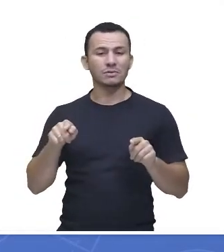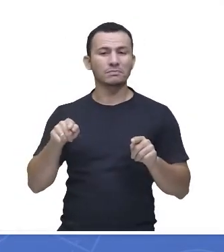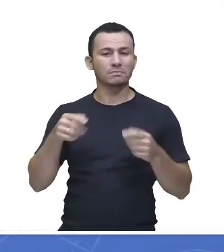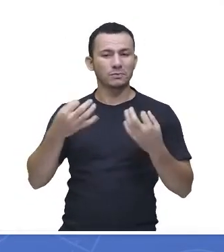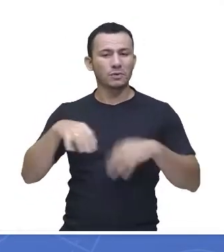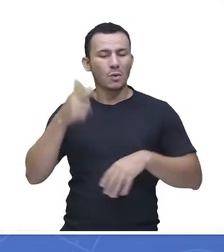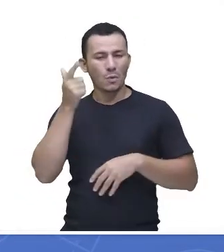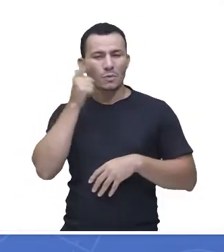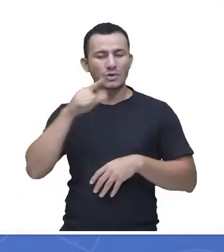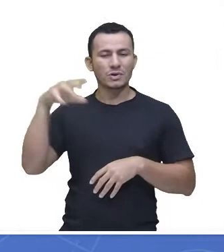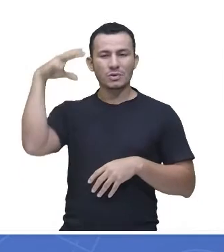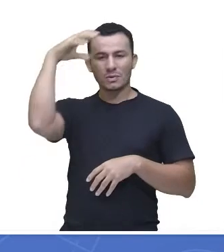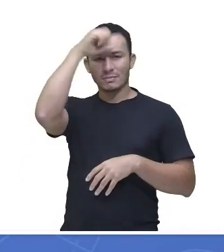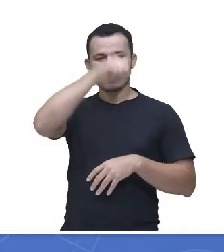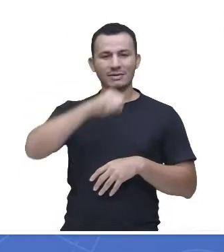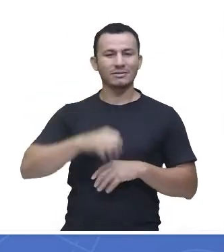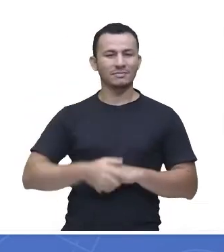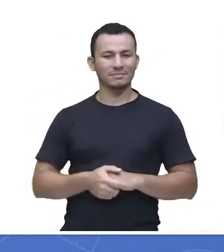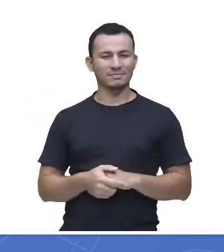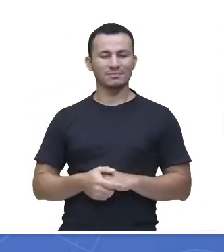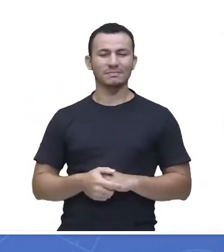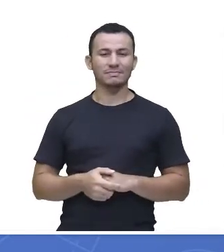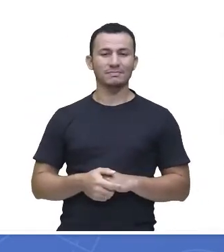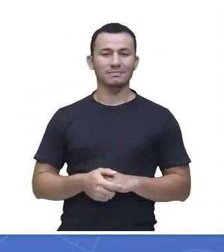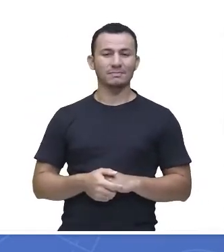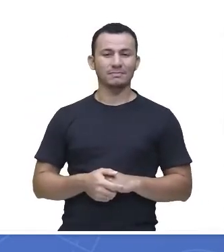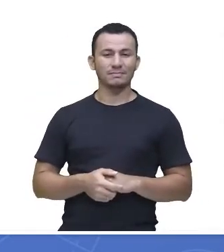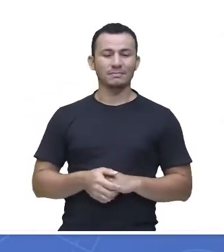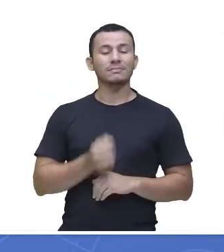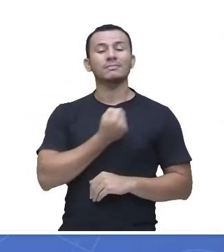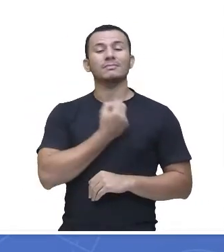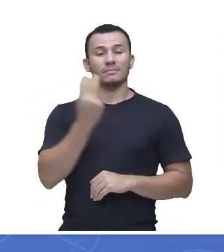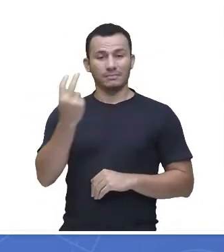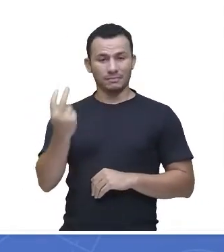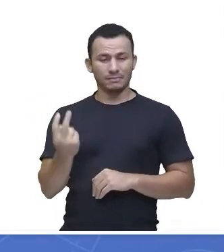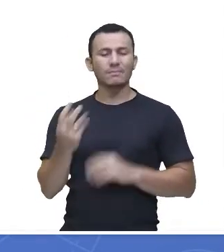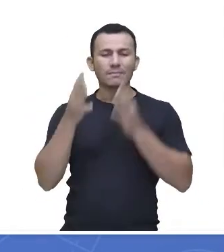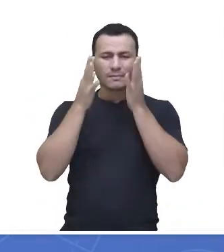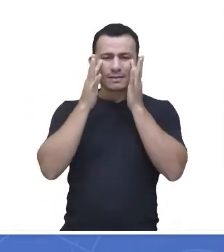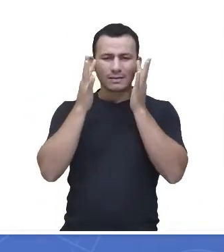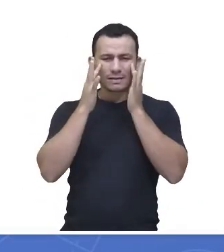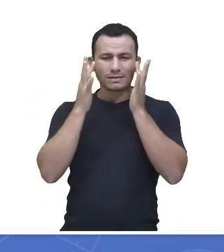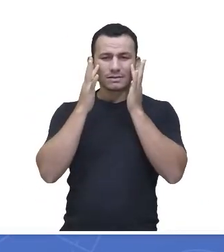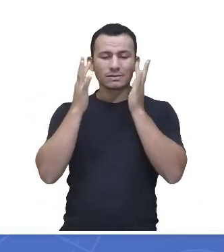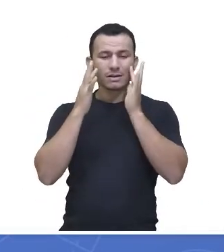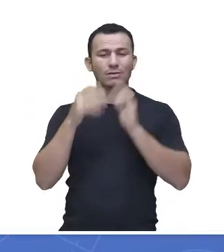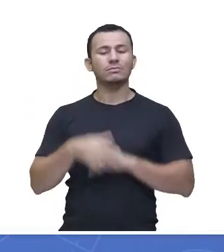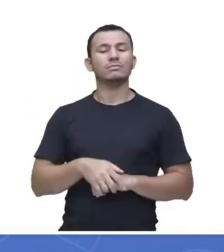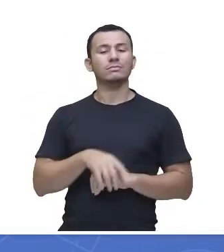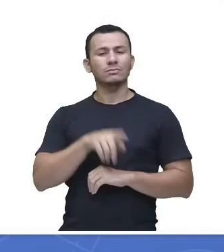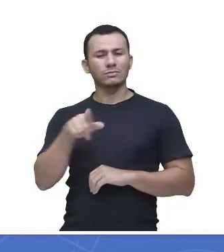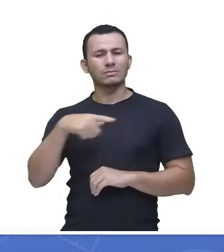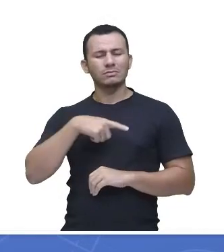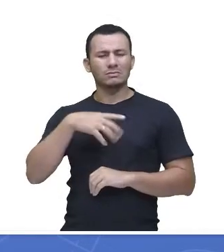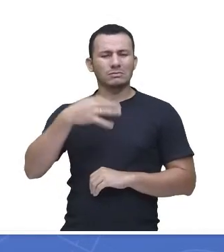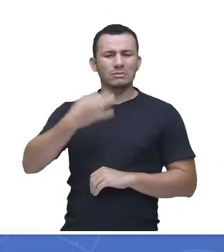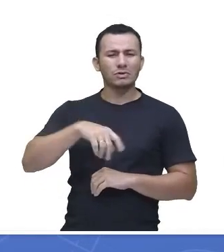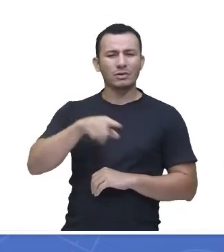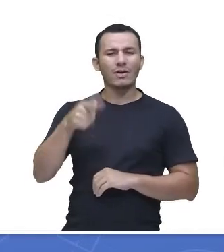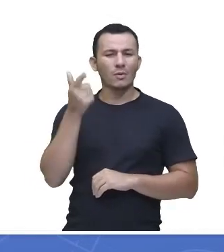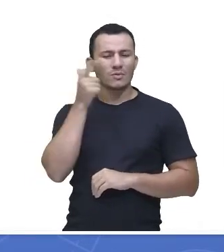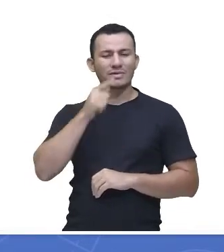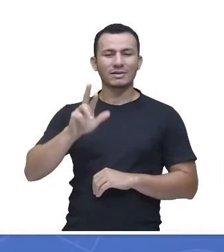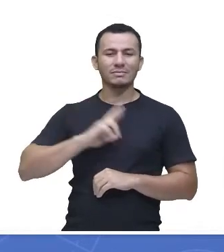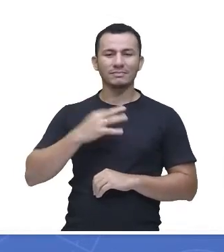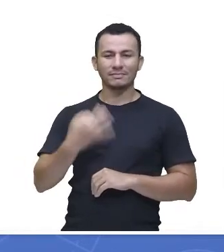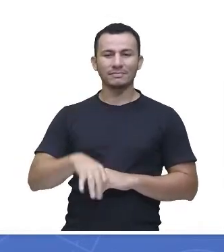essa compreensão, esse entendimento. Vamos então para a nossa questão número 2, preste muita atenção e você com certeza vai resolver a